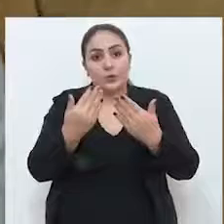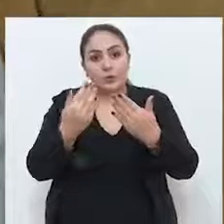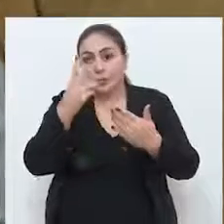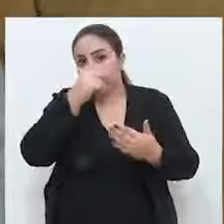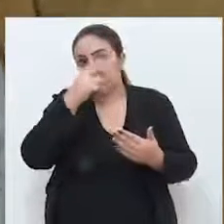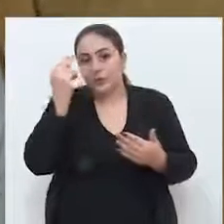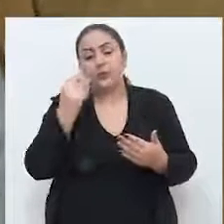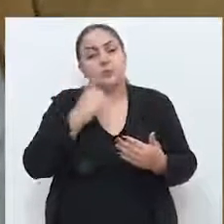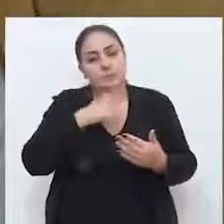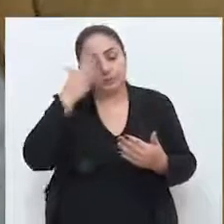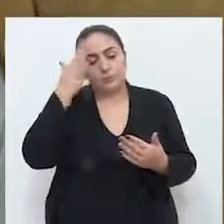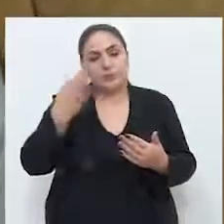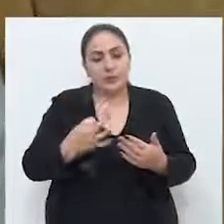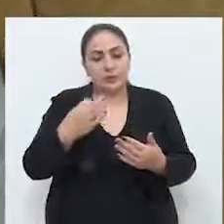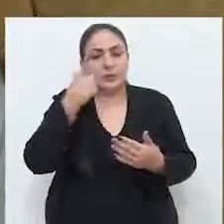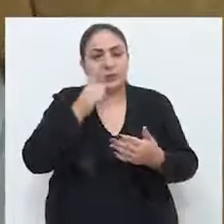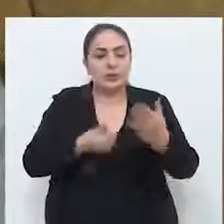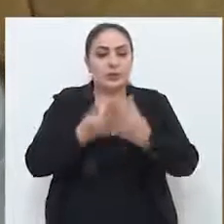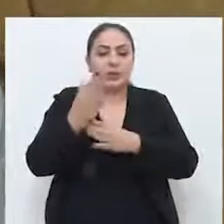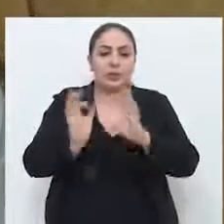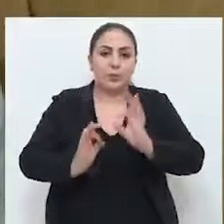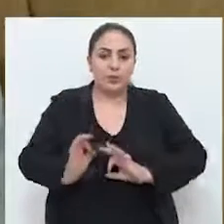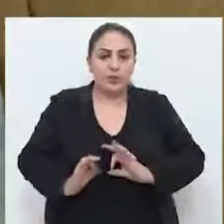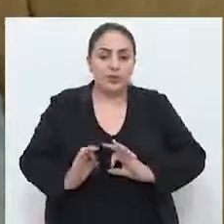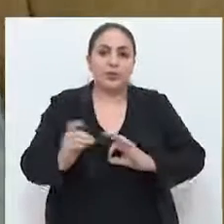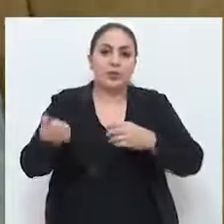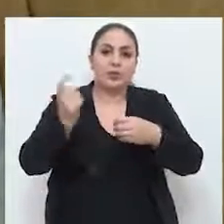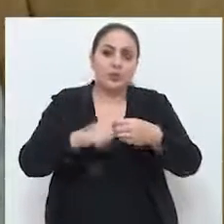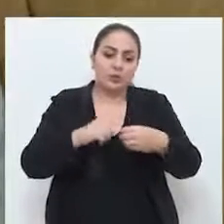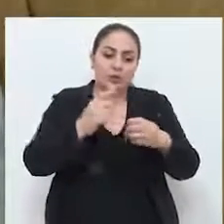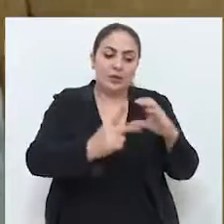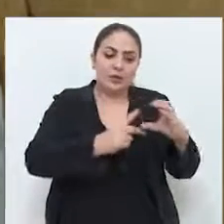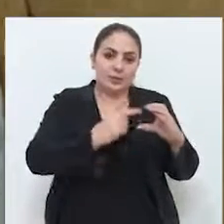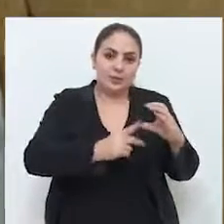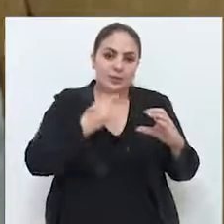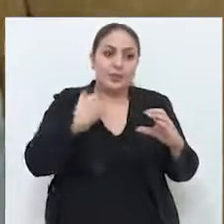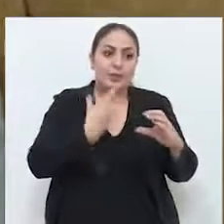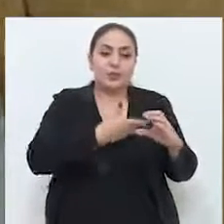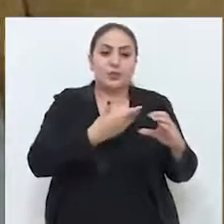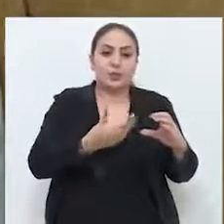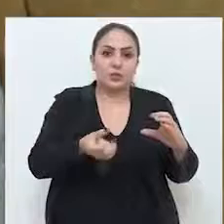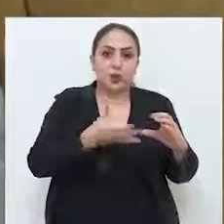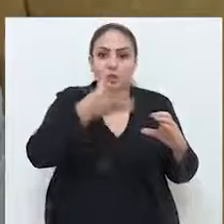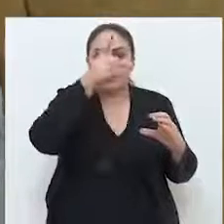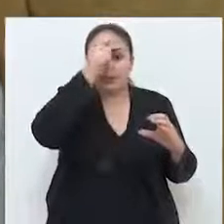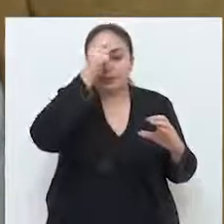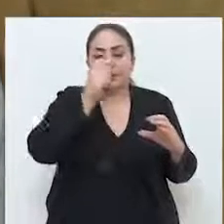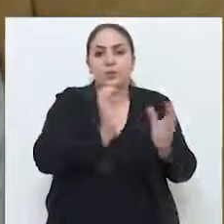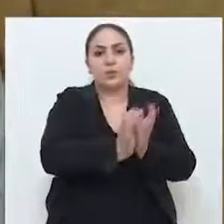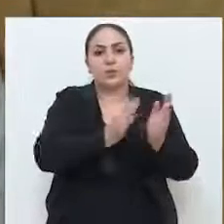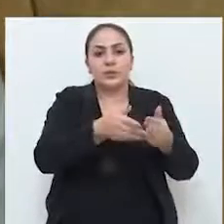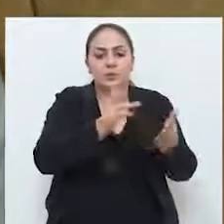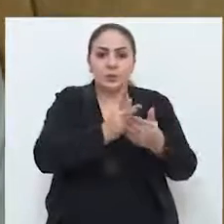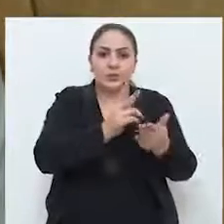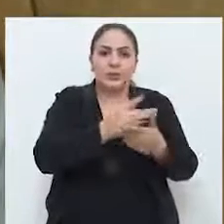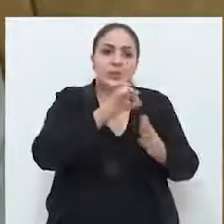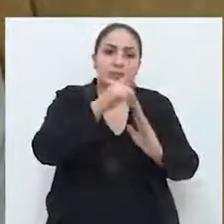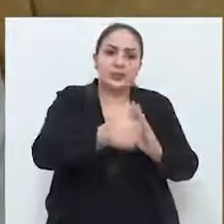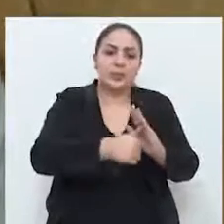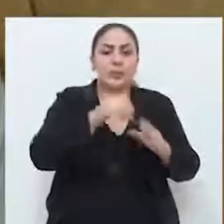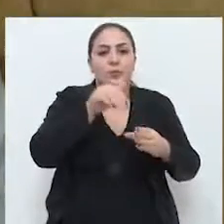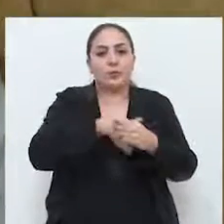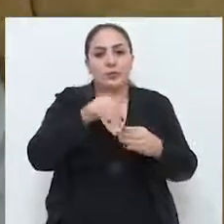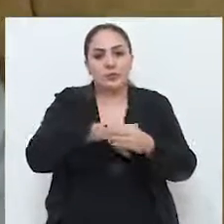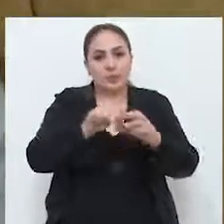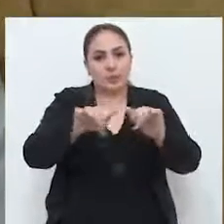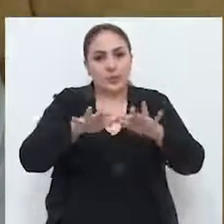Poder Executivo, que com certeza vai elaborar um projeto, vai retornar à Câmara para nova análise aí nas comissões permanentes e depois